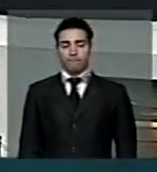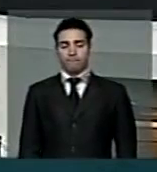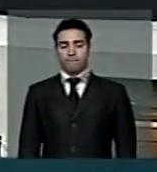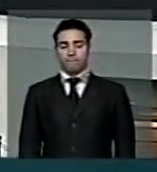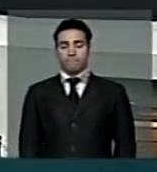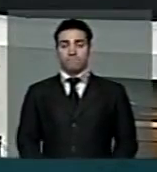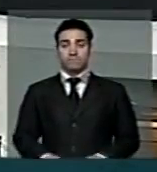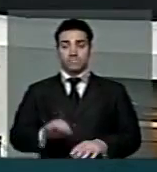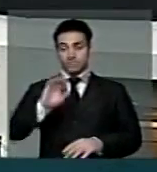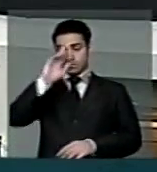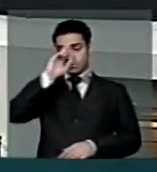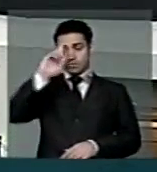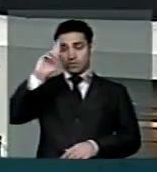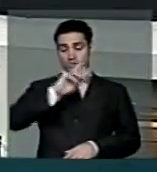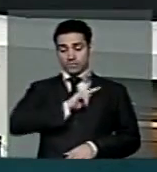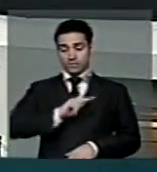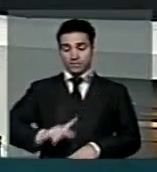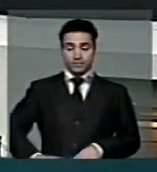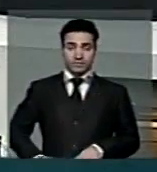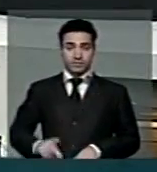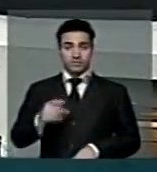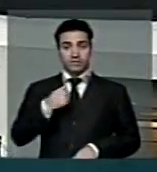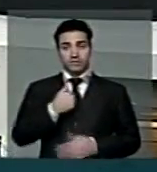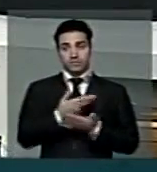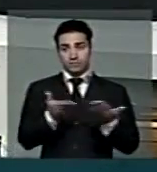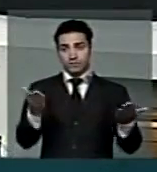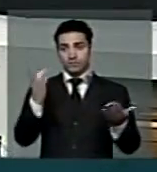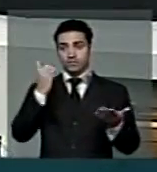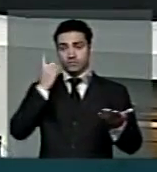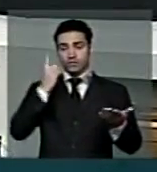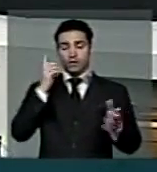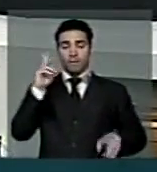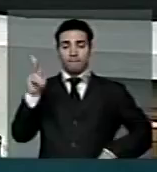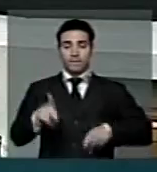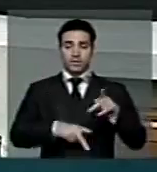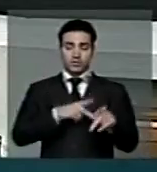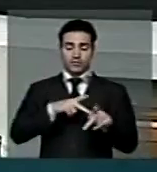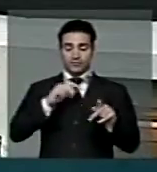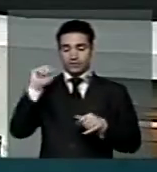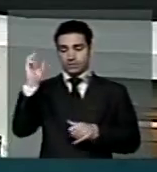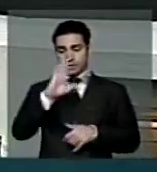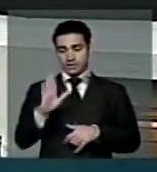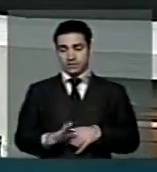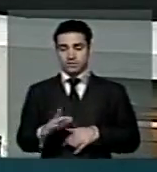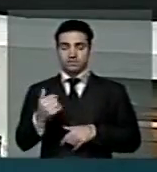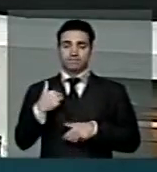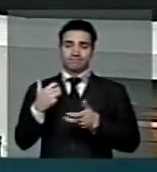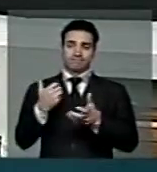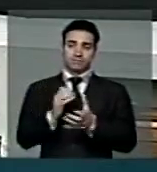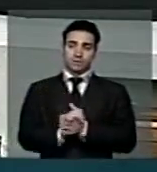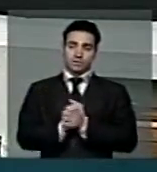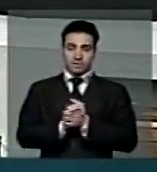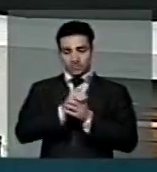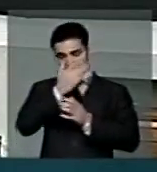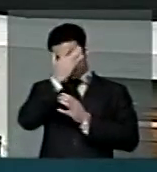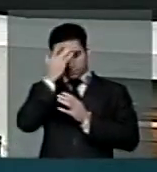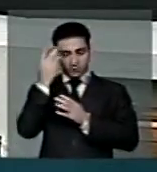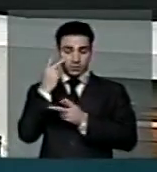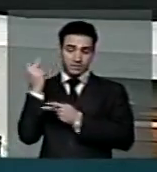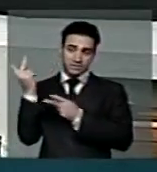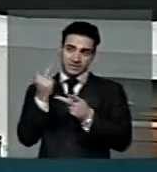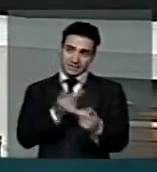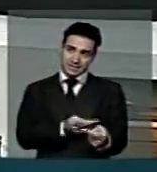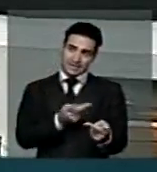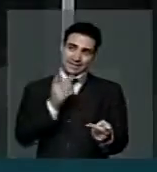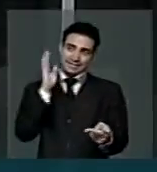Senhor presidente, senhoras, senhores deputados, povo brasileiro, queremos também cumprimentar os visitantes que nos honram nesse momento com